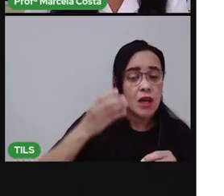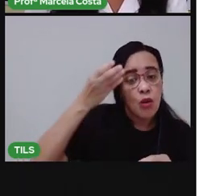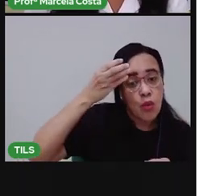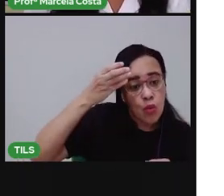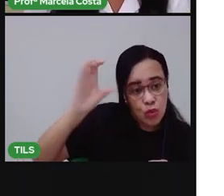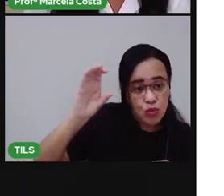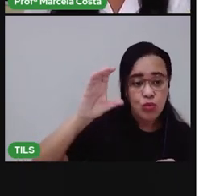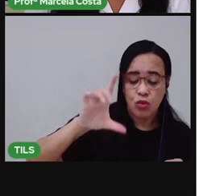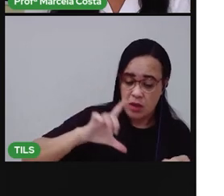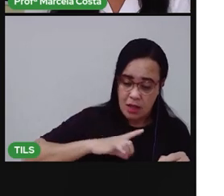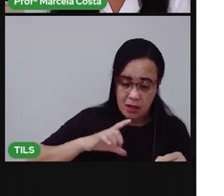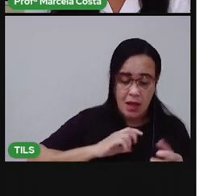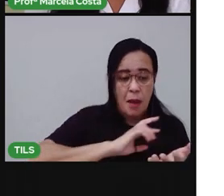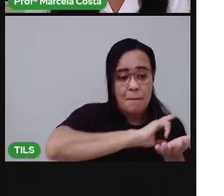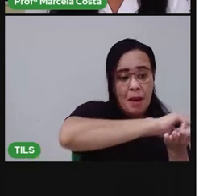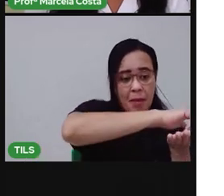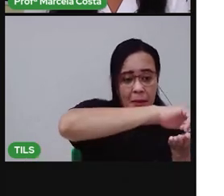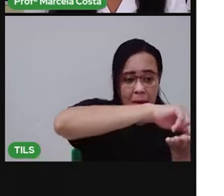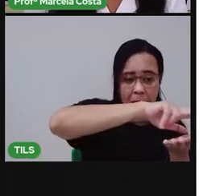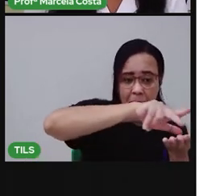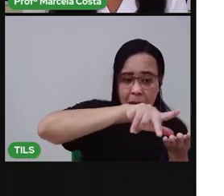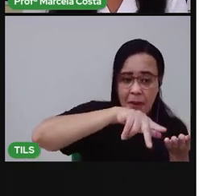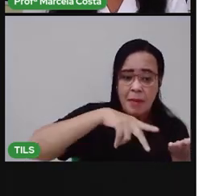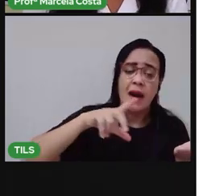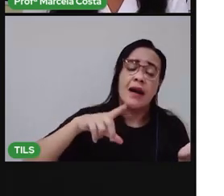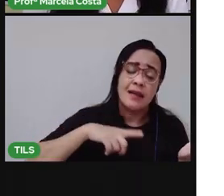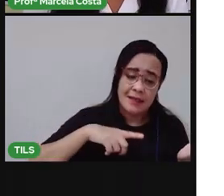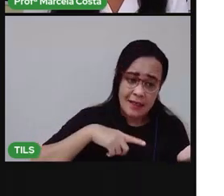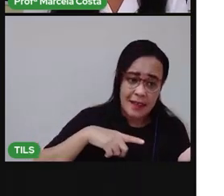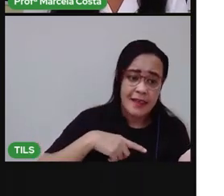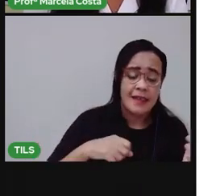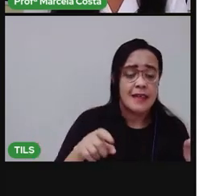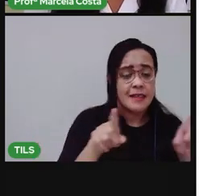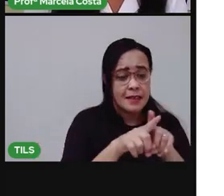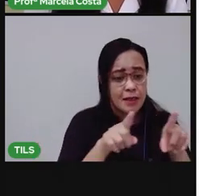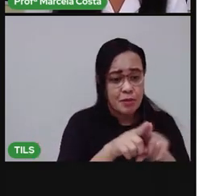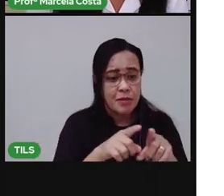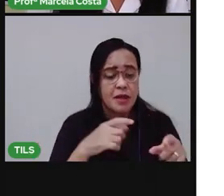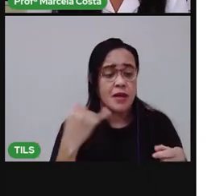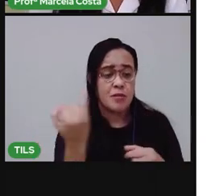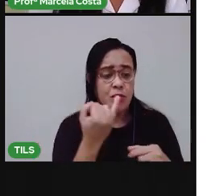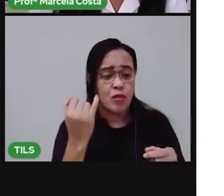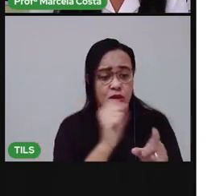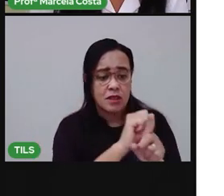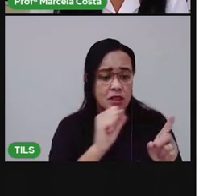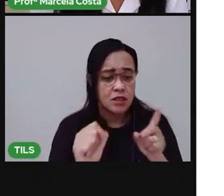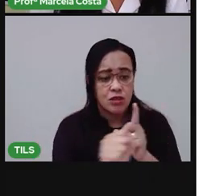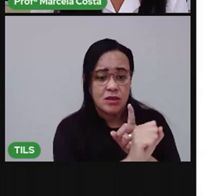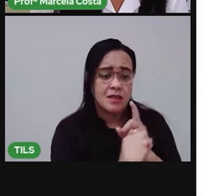culturas. E também conhecer práticas de sociabilidade entre as pessoas.